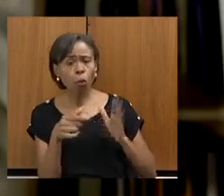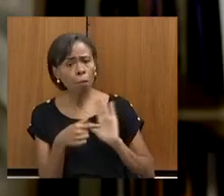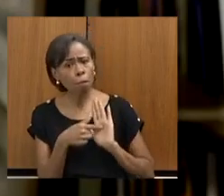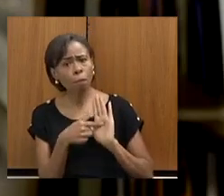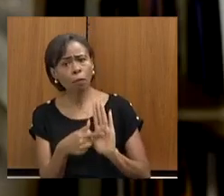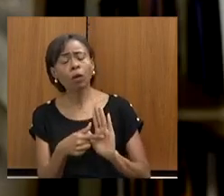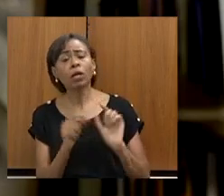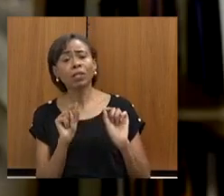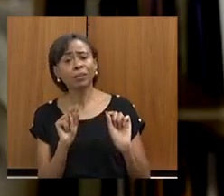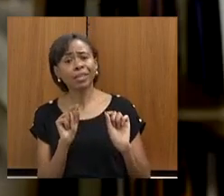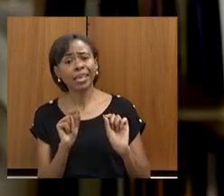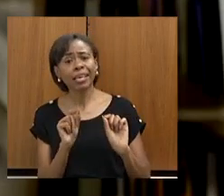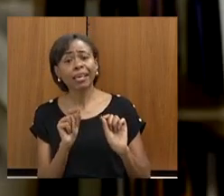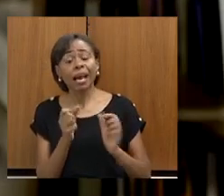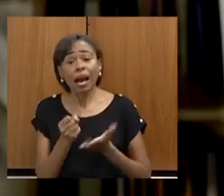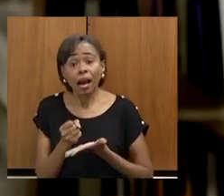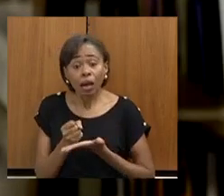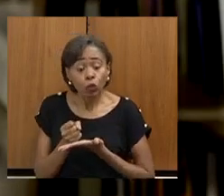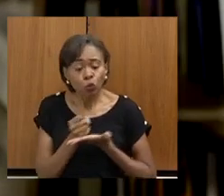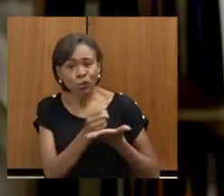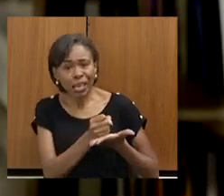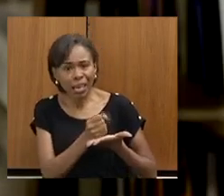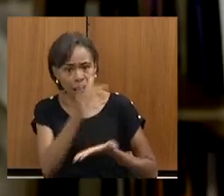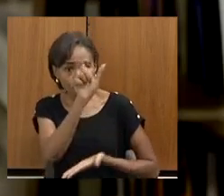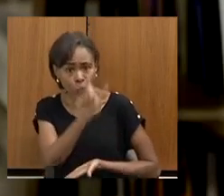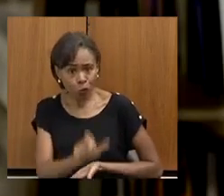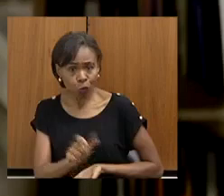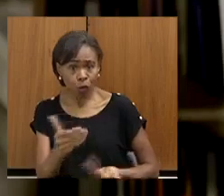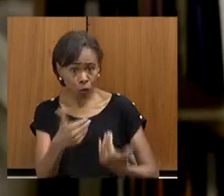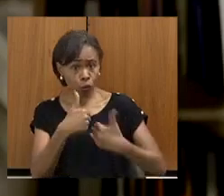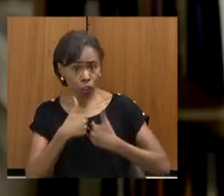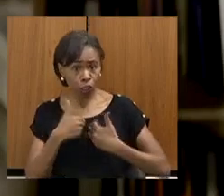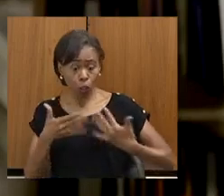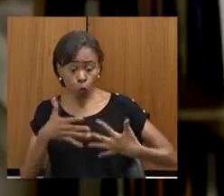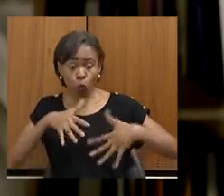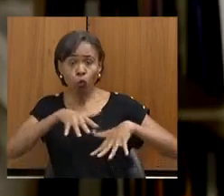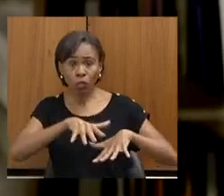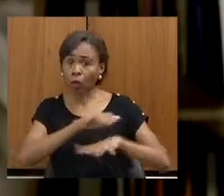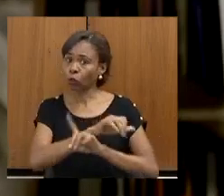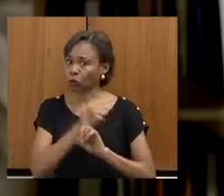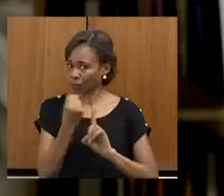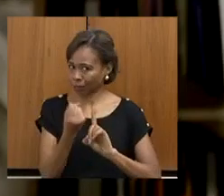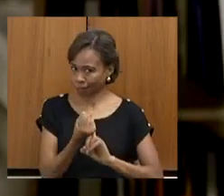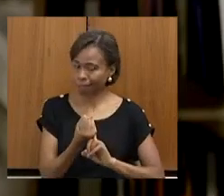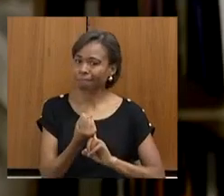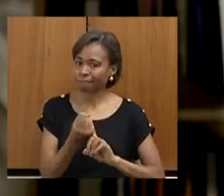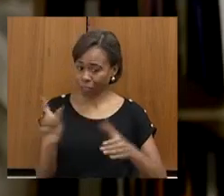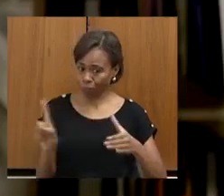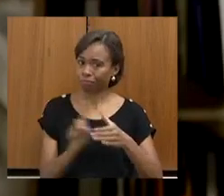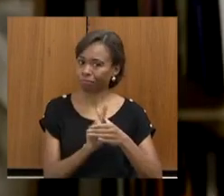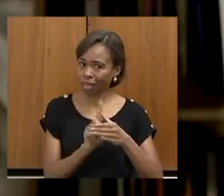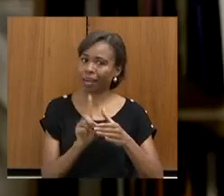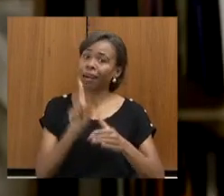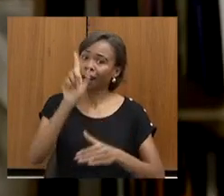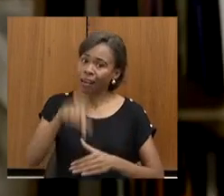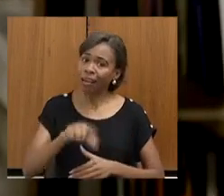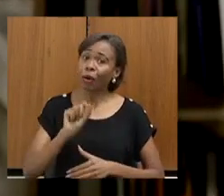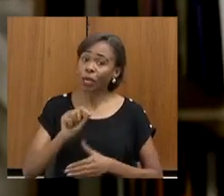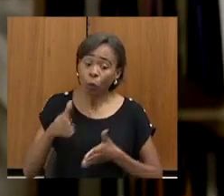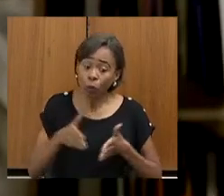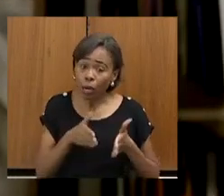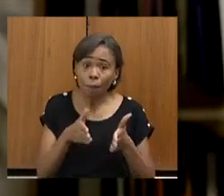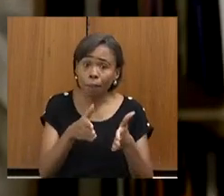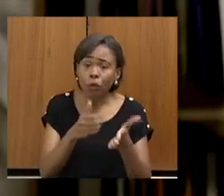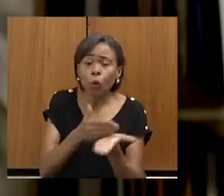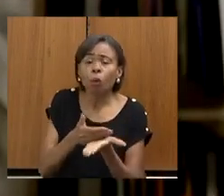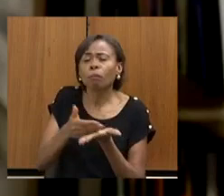ajudar o autista na sua inclusão social, é um caminho, é um processo que começa